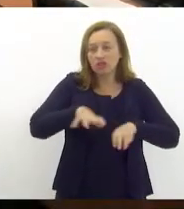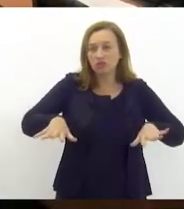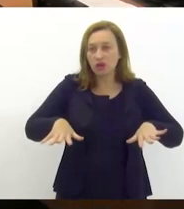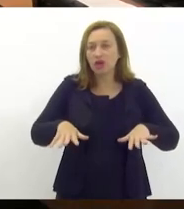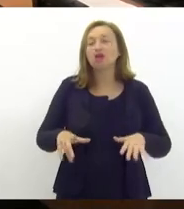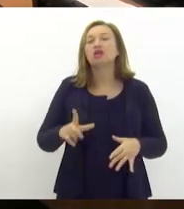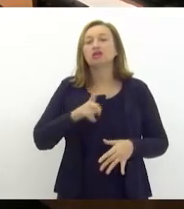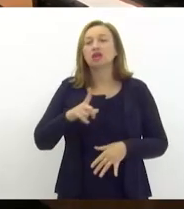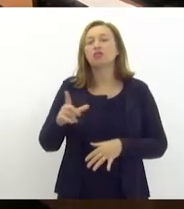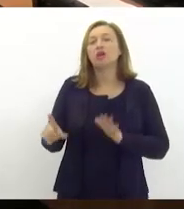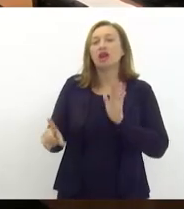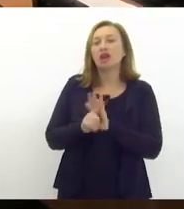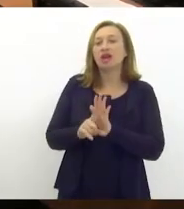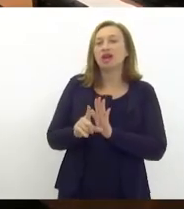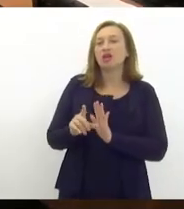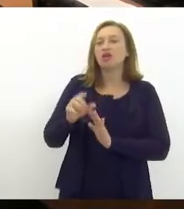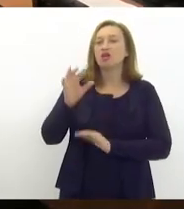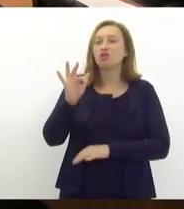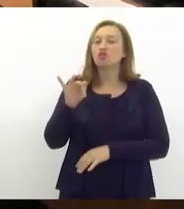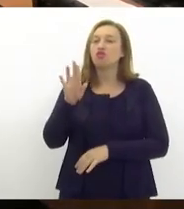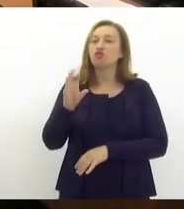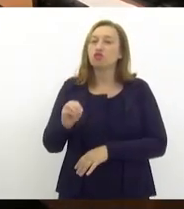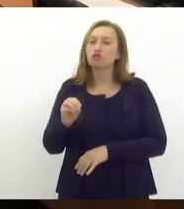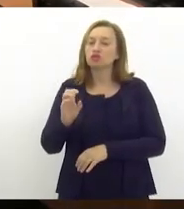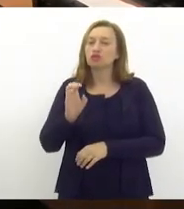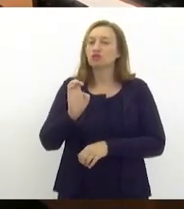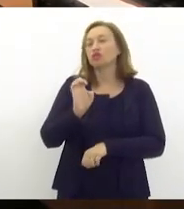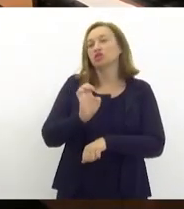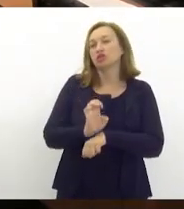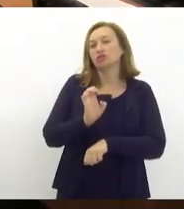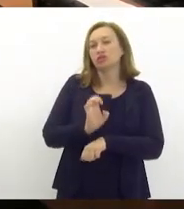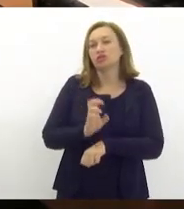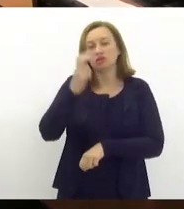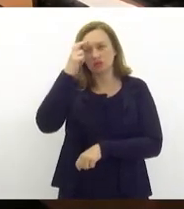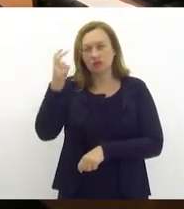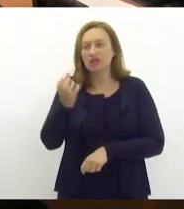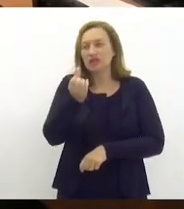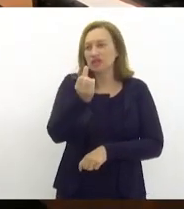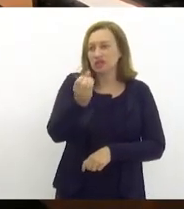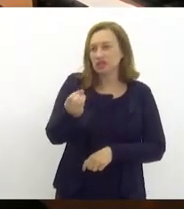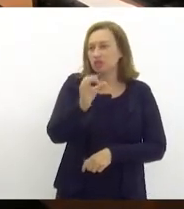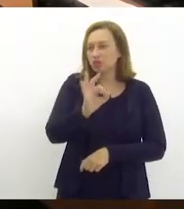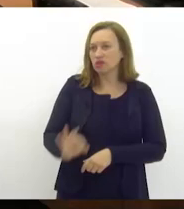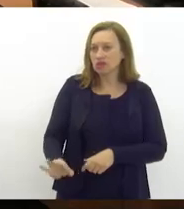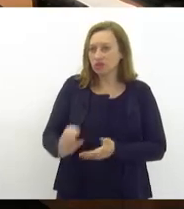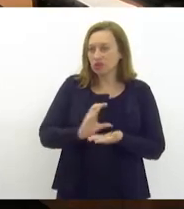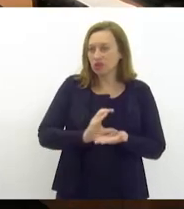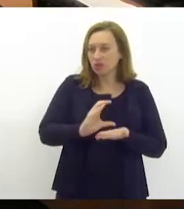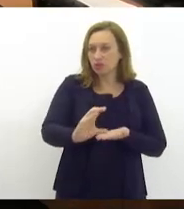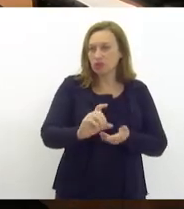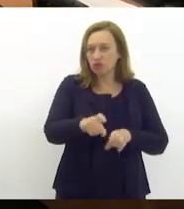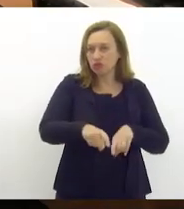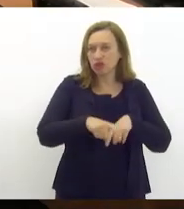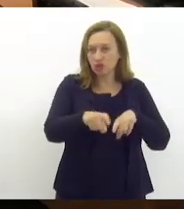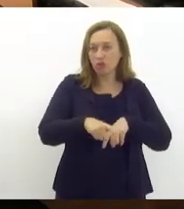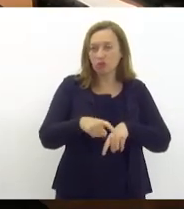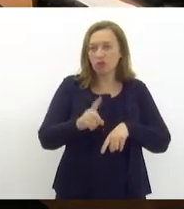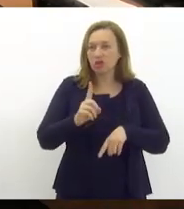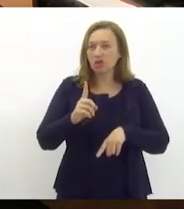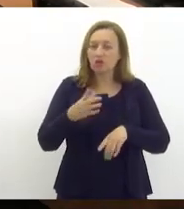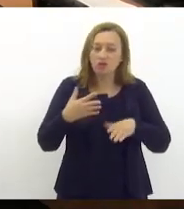Fundo Estadual de Cultura, deputada Érica, que diz que 60% dos recursos tem que ser no interior, para não ficar